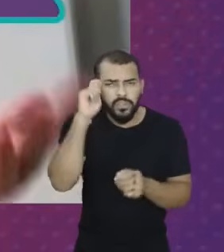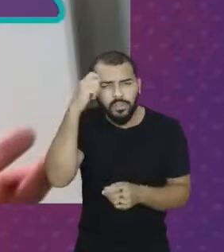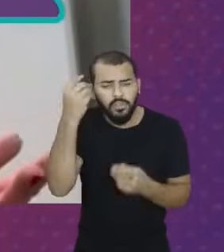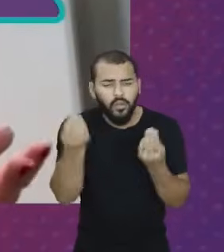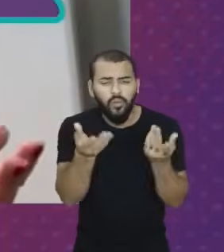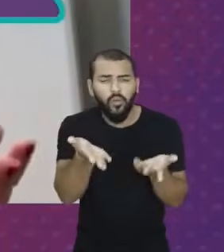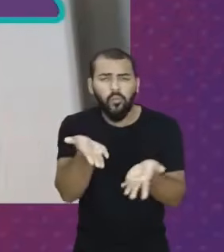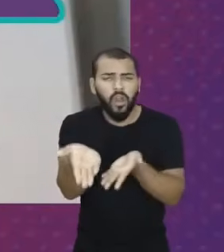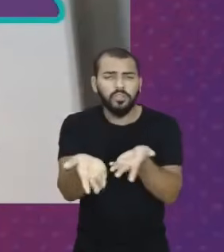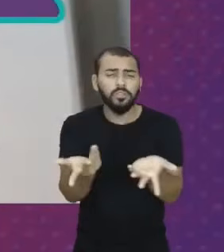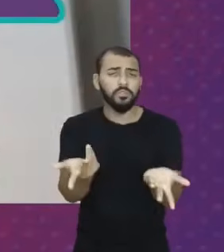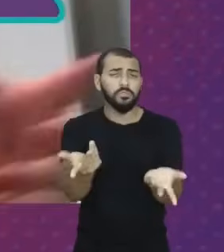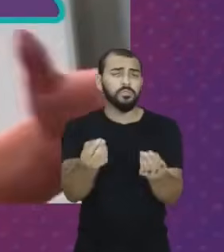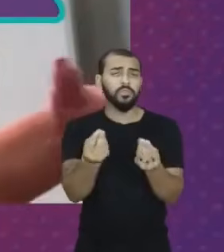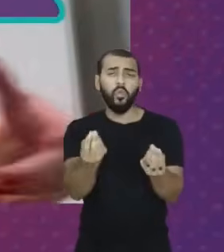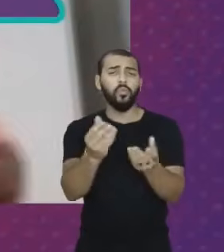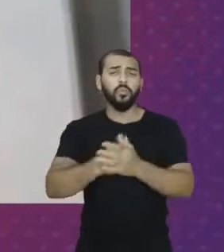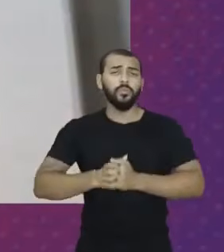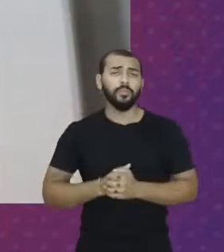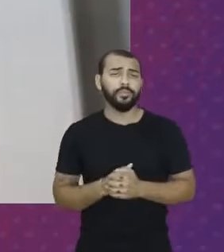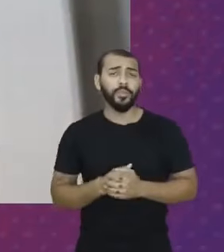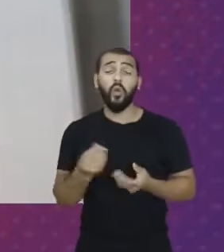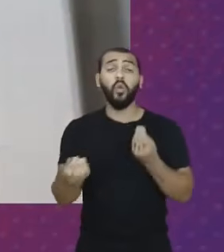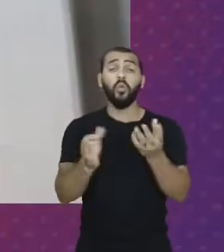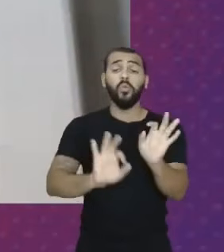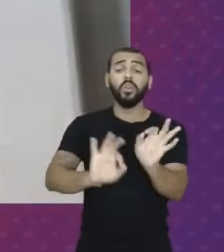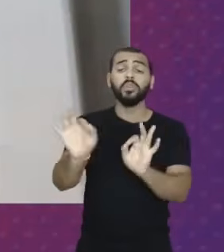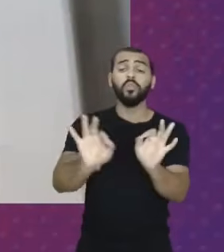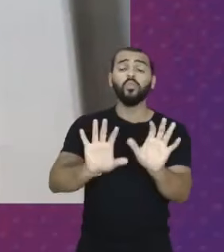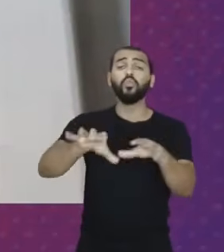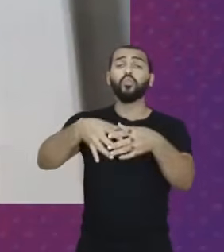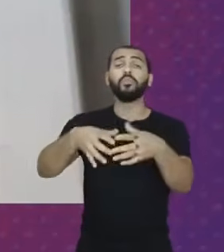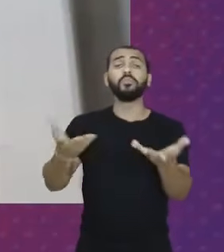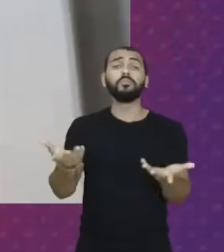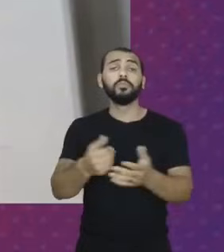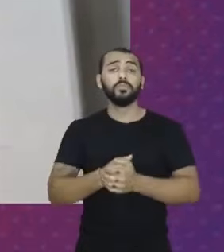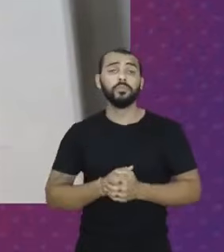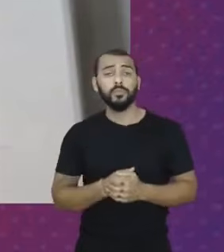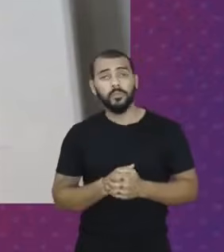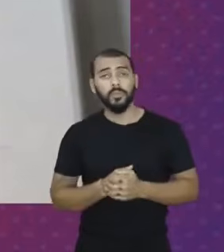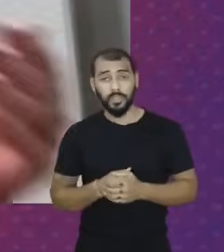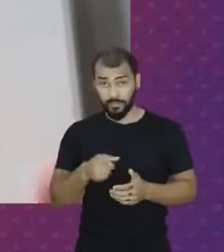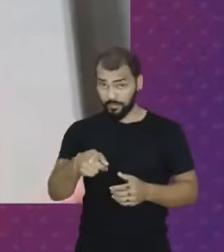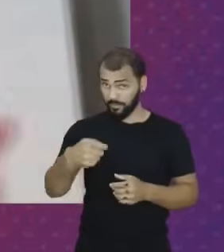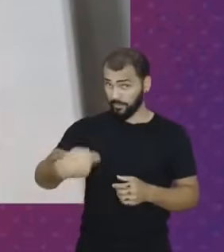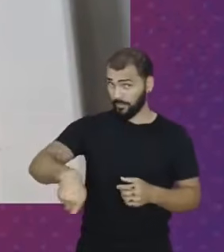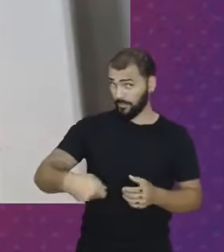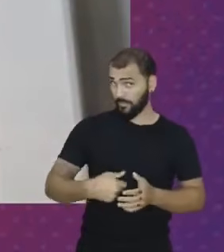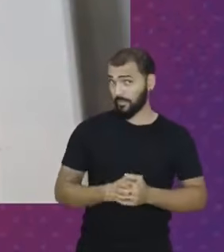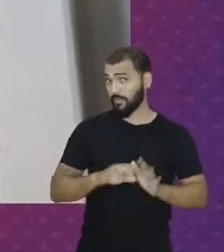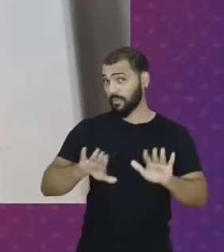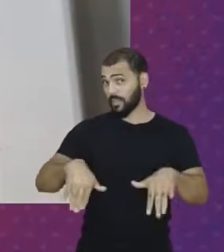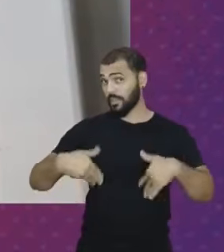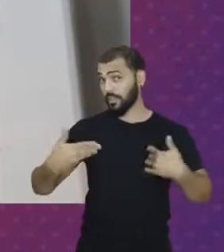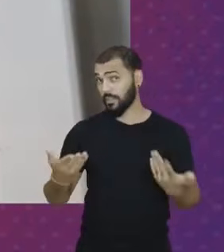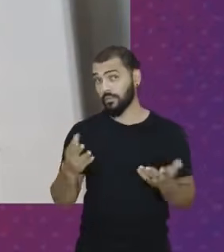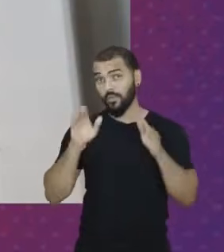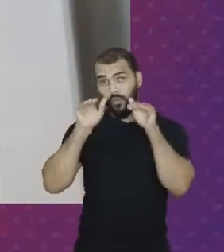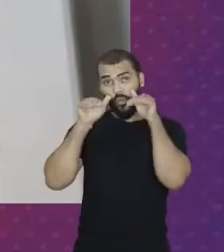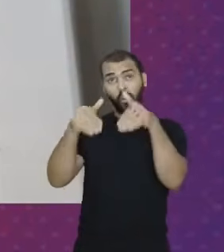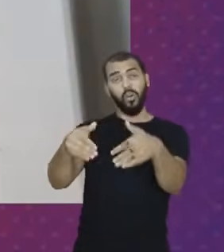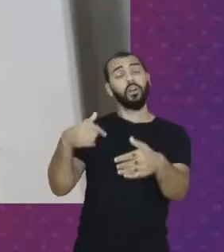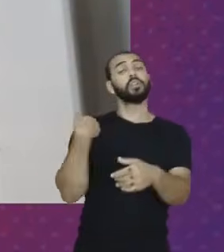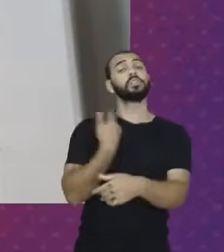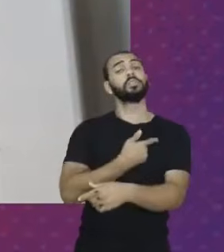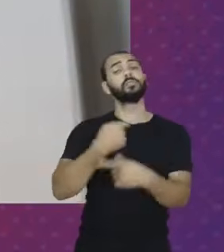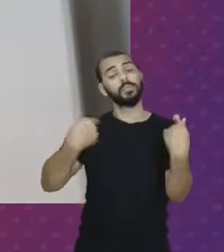nas várias iniciativas, como que está a organização dos grupos que têm iniciativas voltadas para a população negra. E é nesse foco que nós devemos